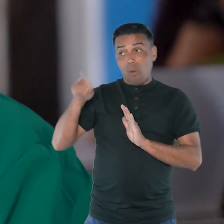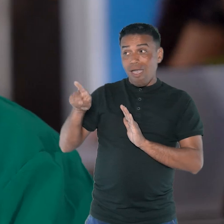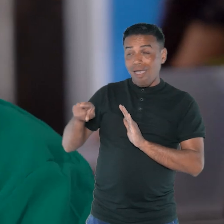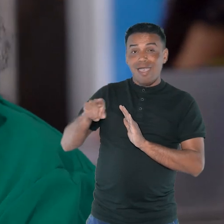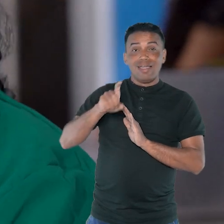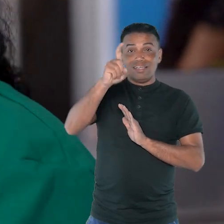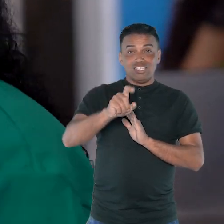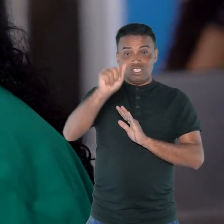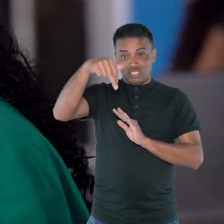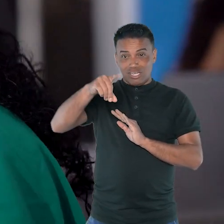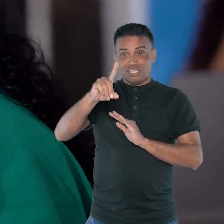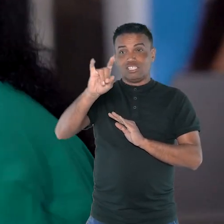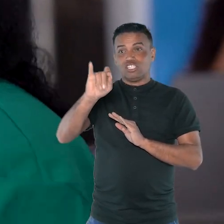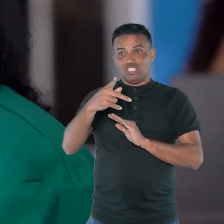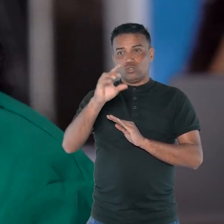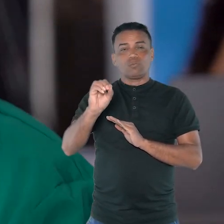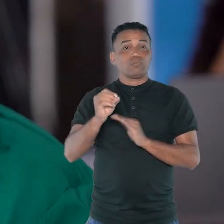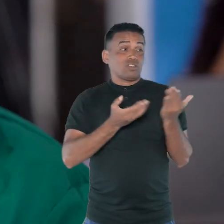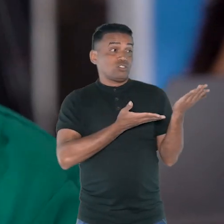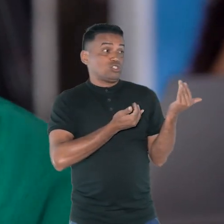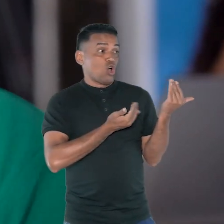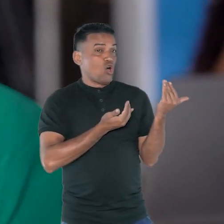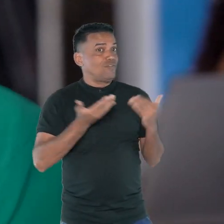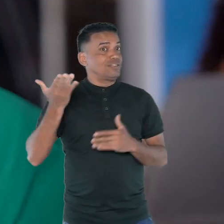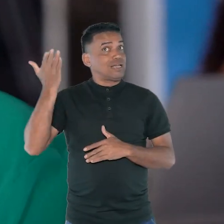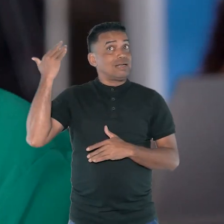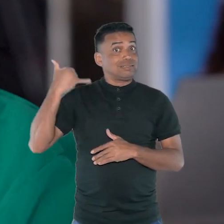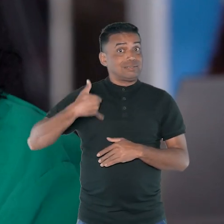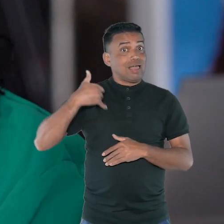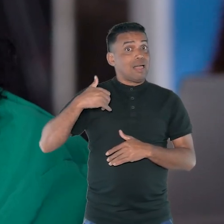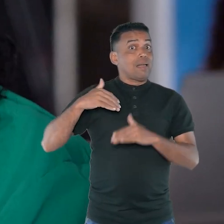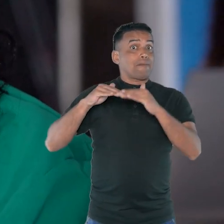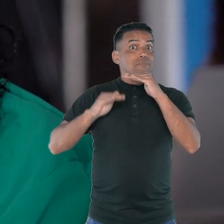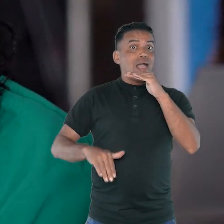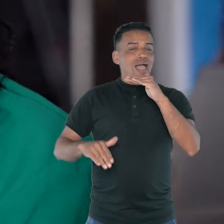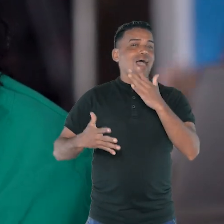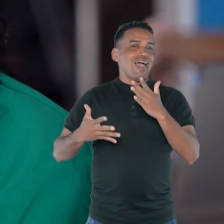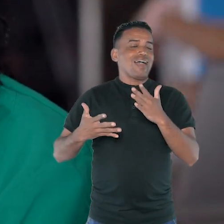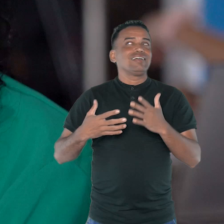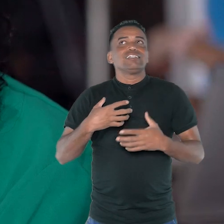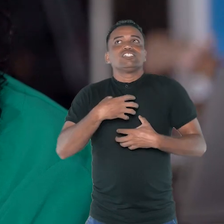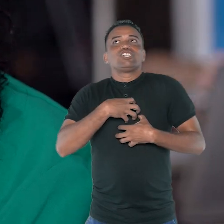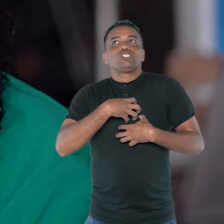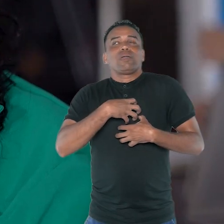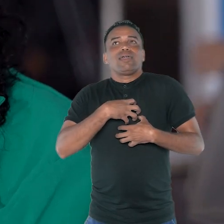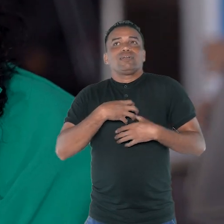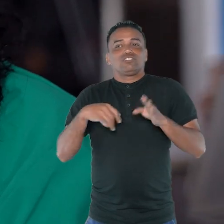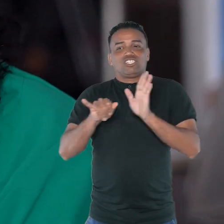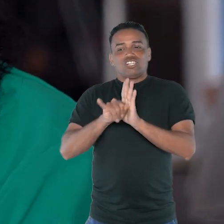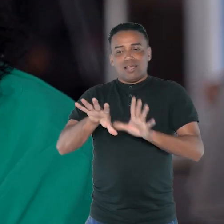esses jovens que estão aqui hoje, que eram menores um pouco, né, que tivessem esse sentimento de